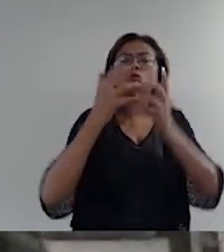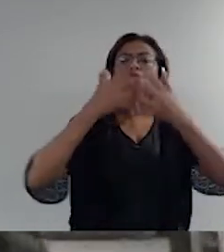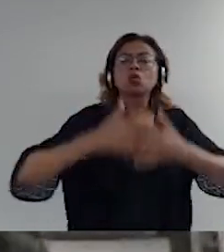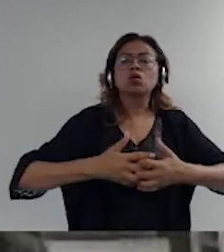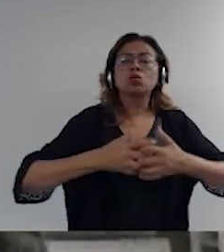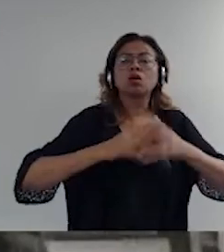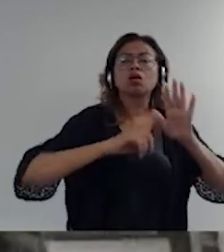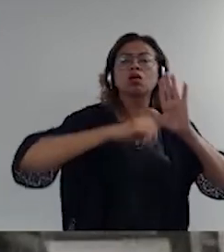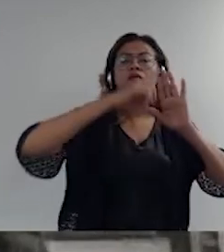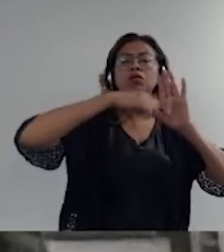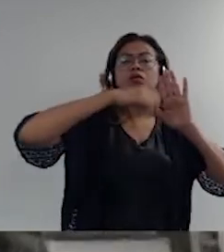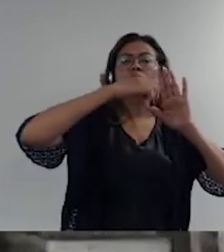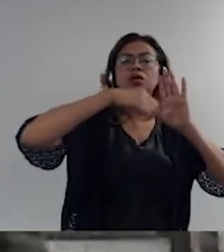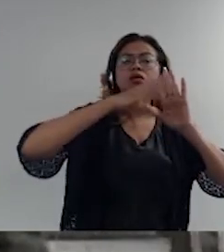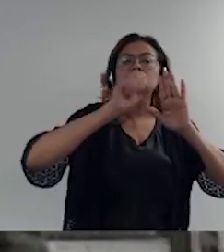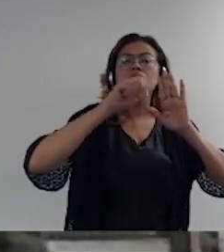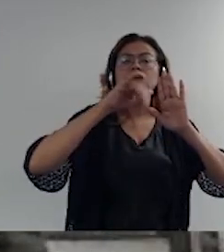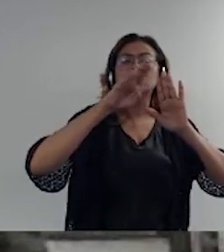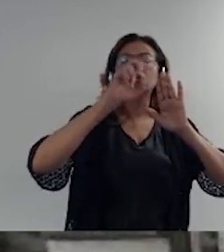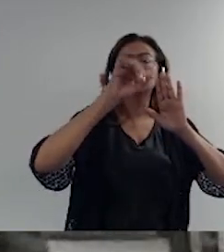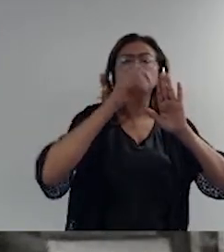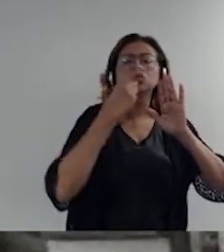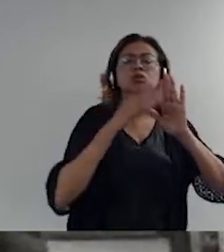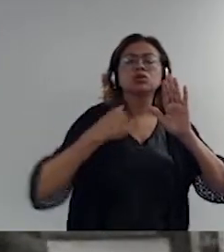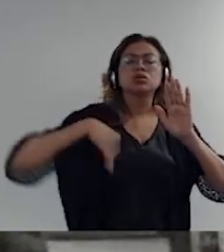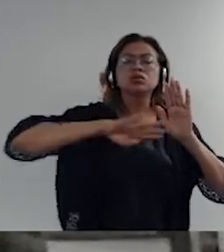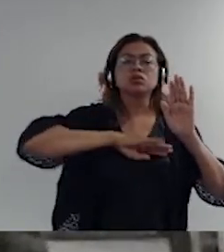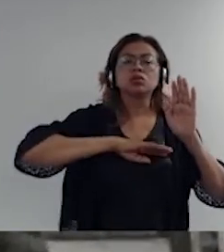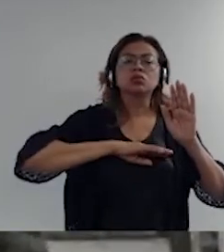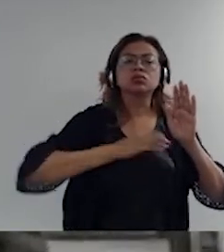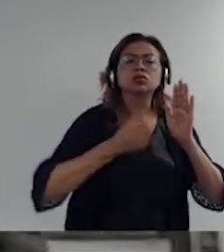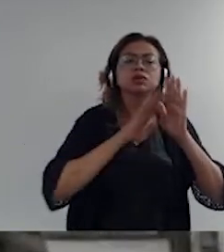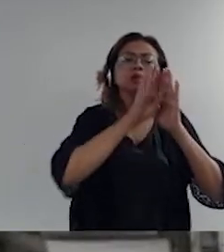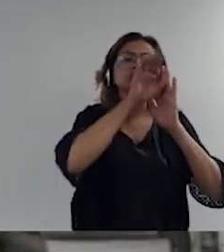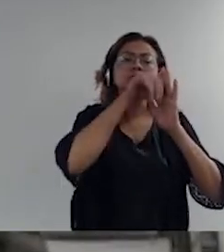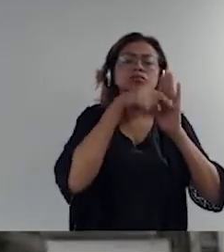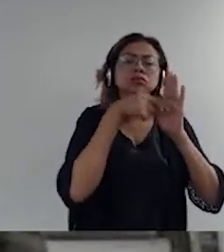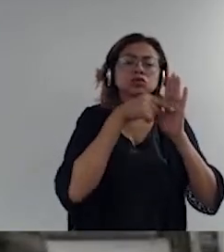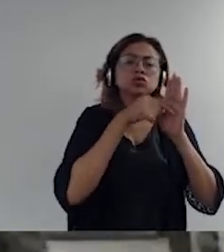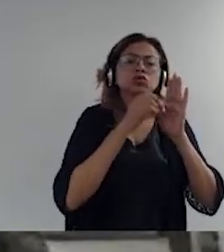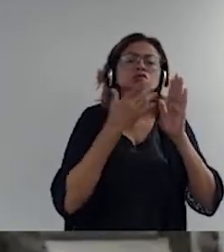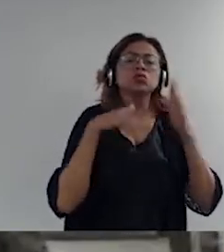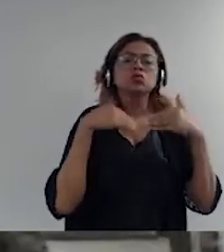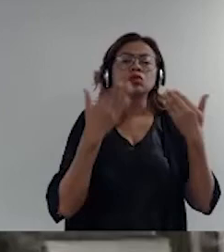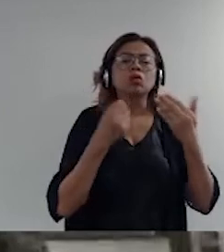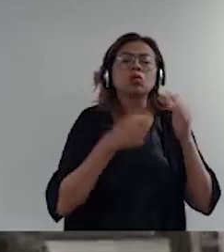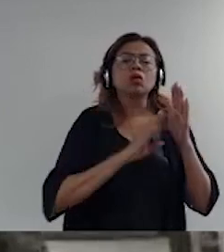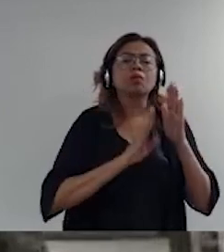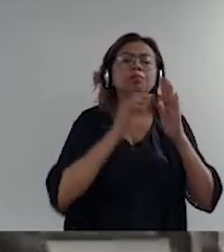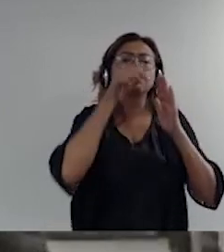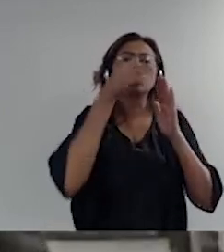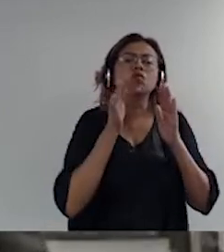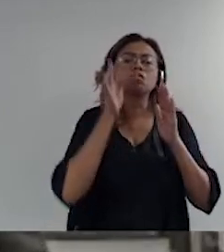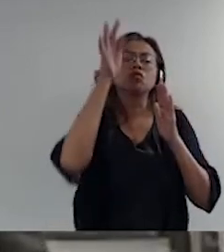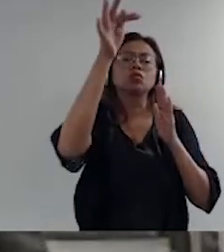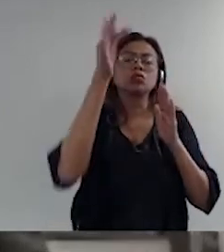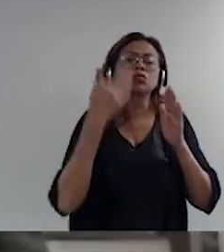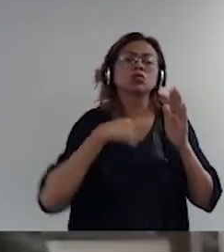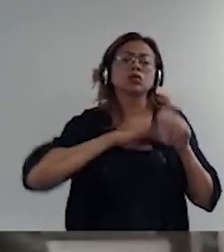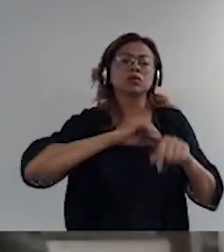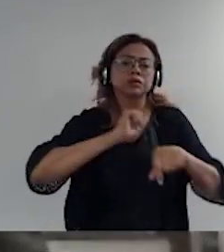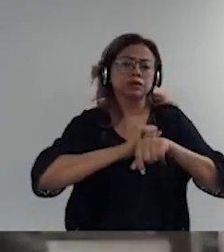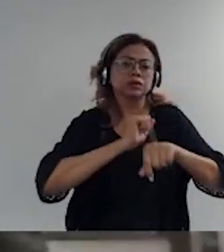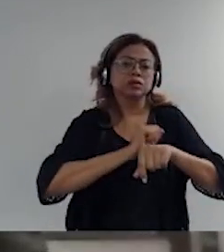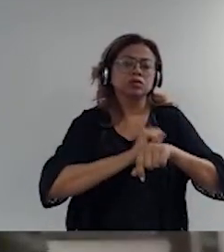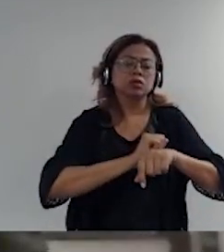variável cambial nesse nosso desempenho das bolsas, e qual é a projeção que pode ter o nosso, por